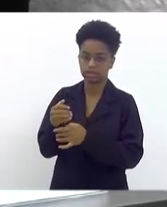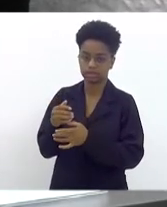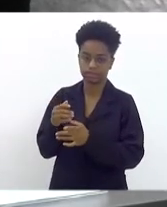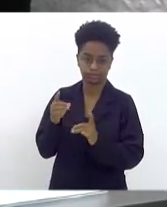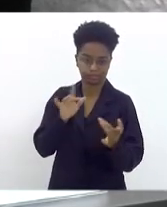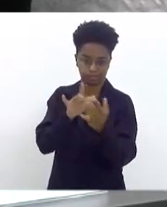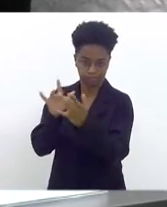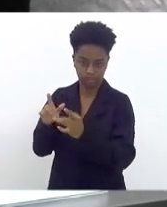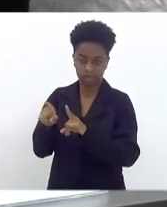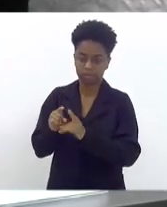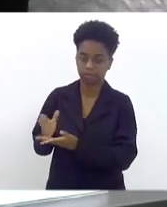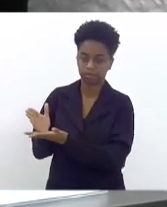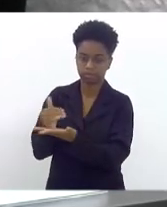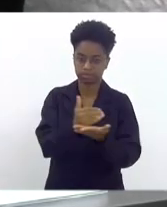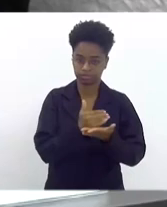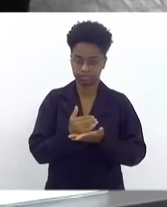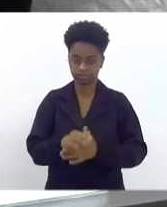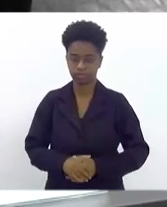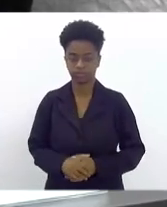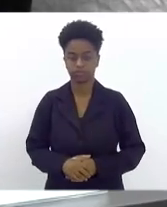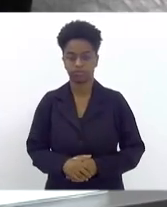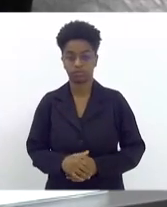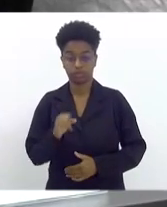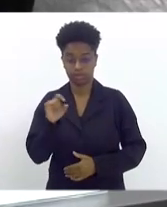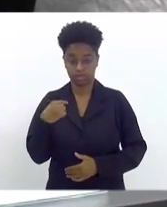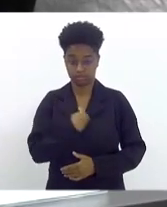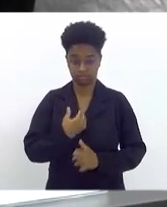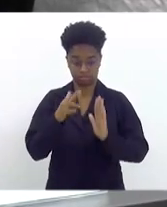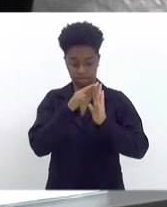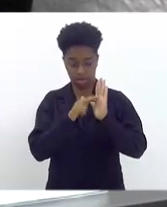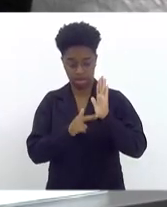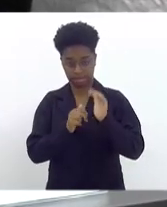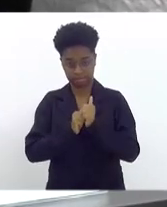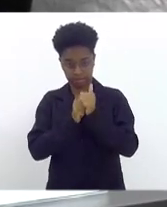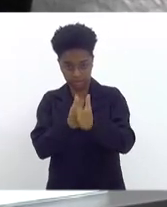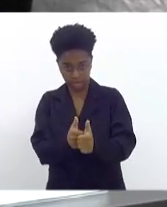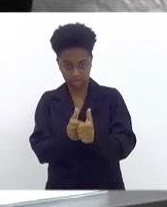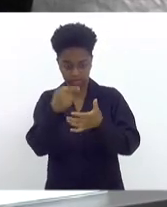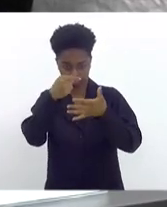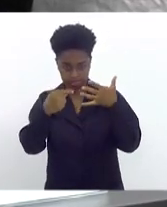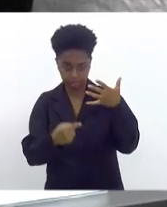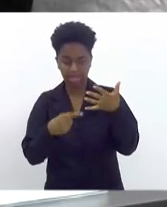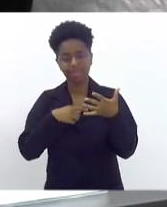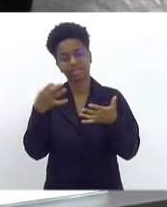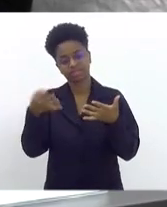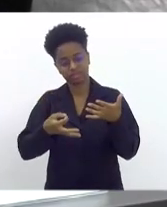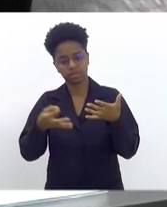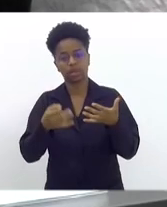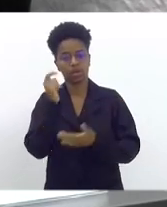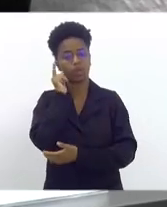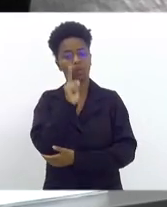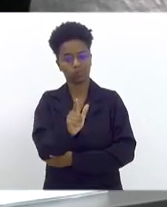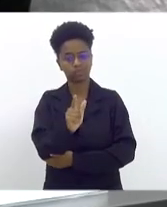levantados. Então, a gente seguindo essas premissas aqui, eu tenho certeza, senhor presidente, que a gente vai chegar